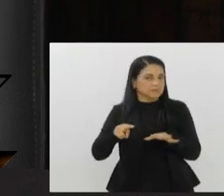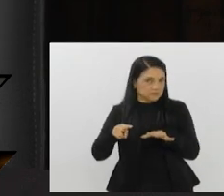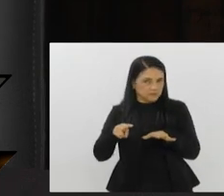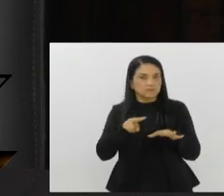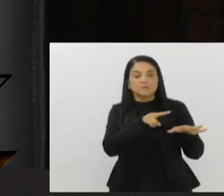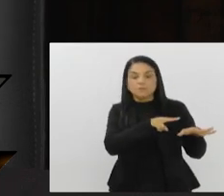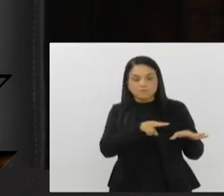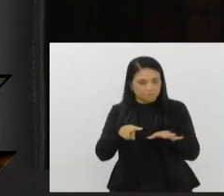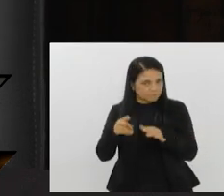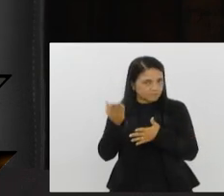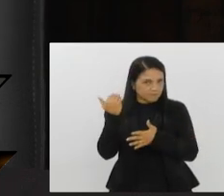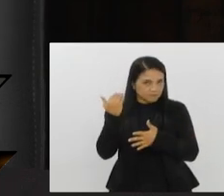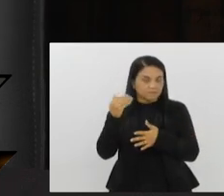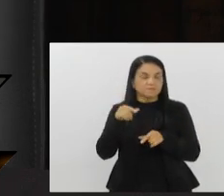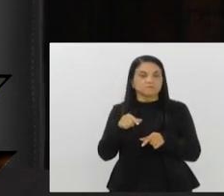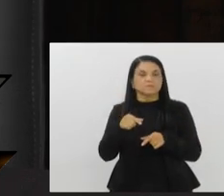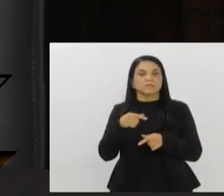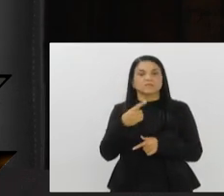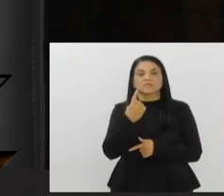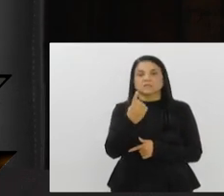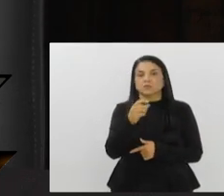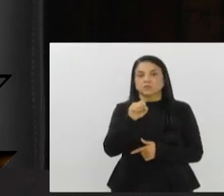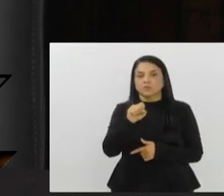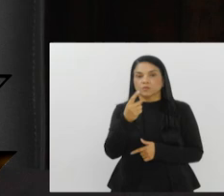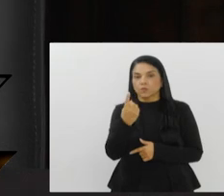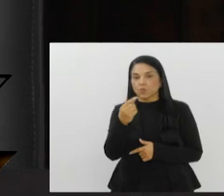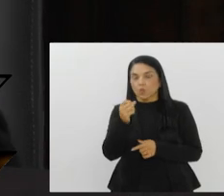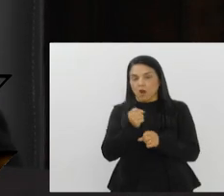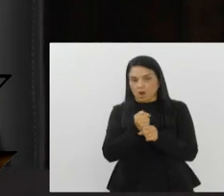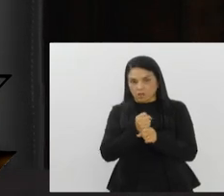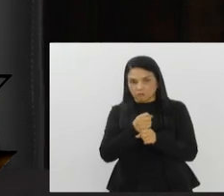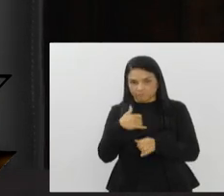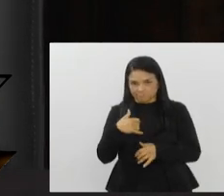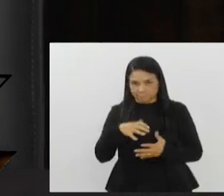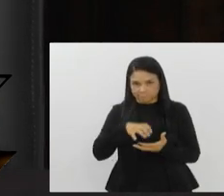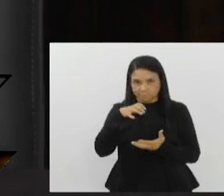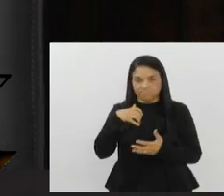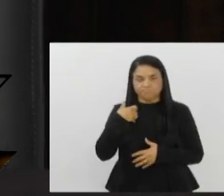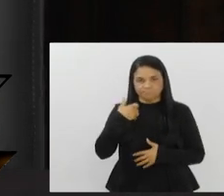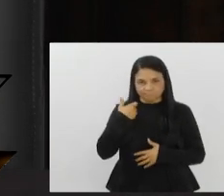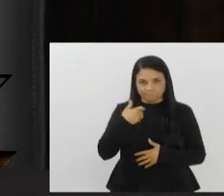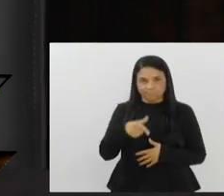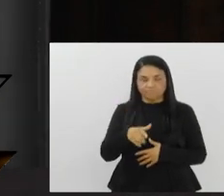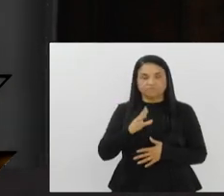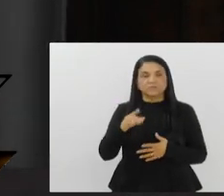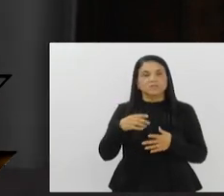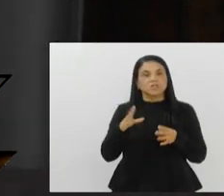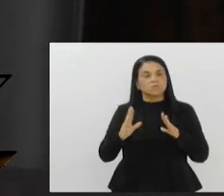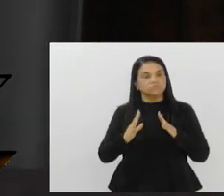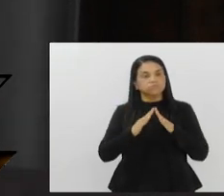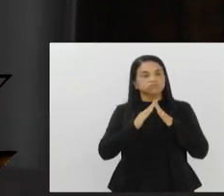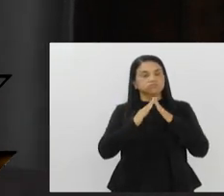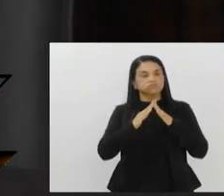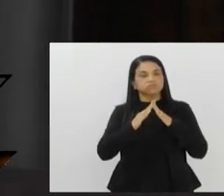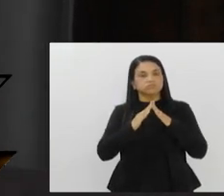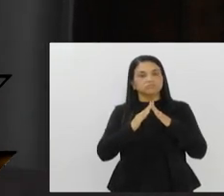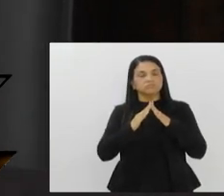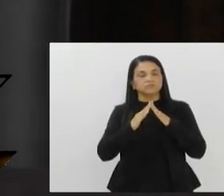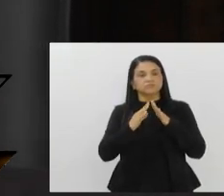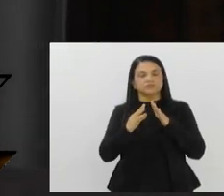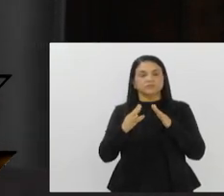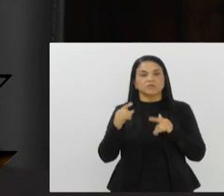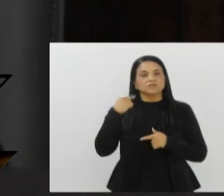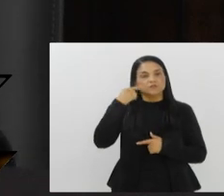eção jurídica mais antiga das Américas responsável pela criação da Ordem dos Advogados do Brasil é sempre bom a